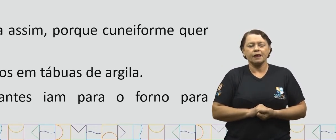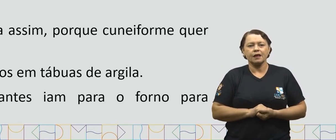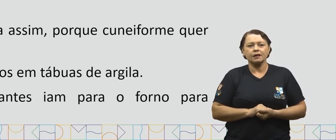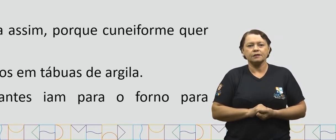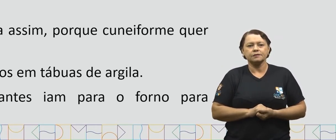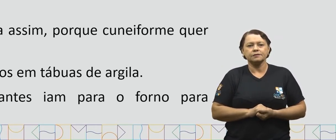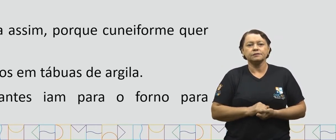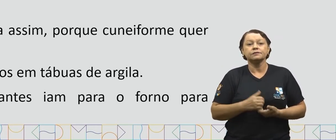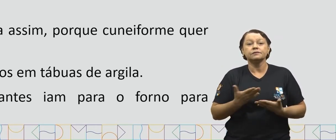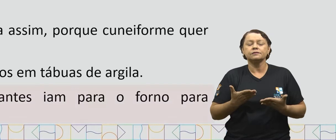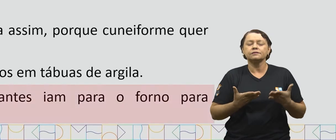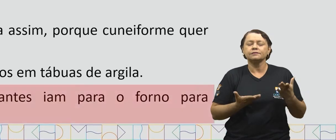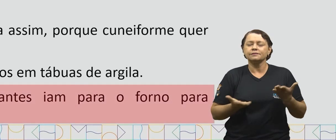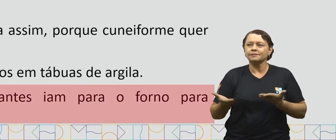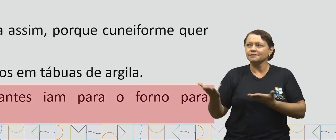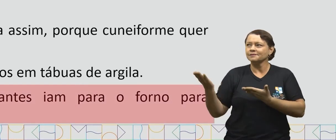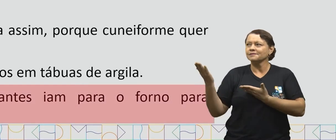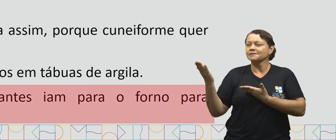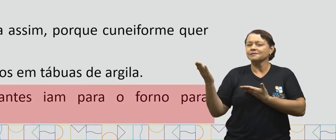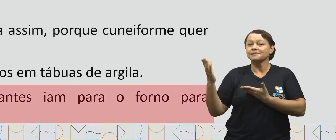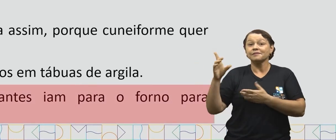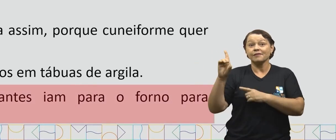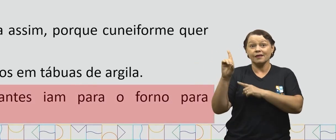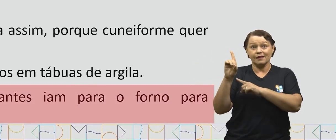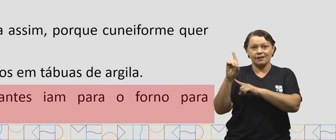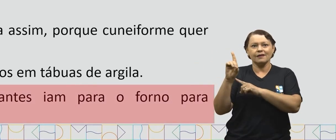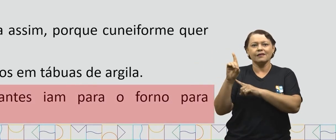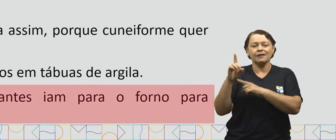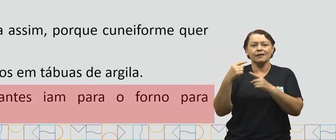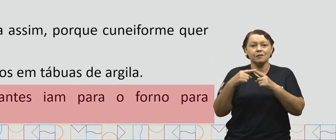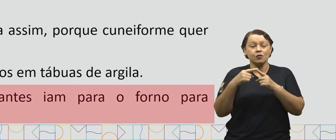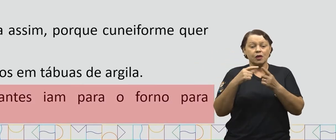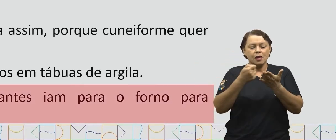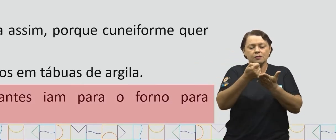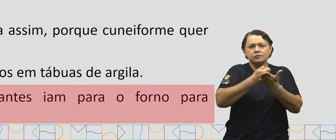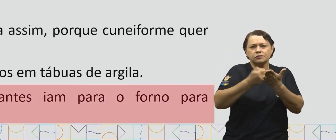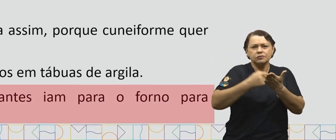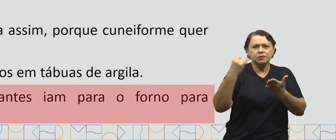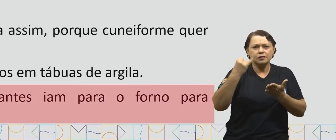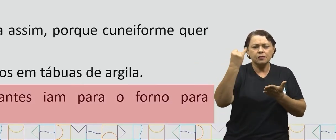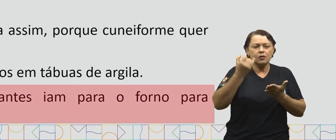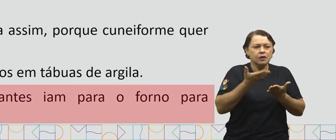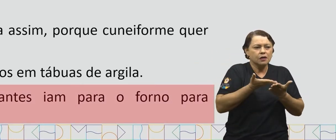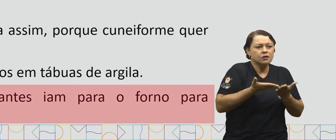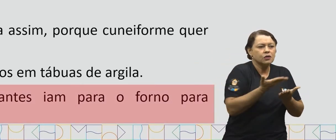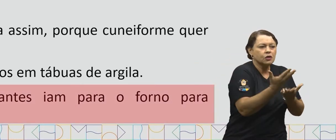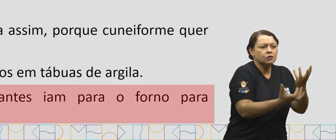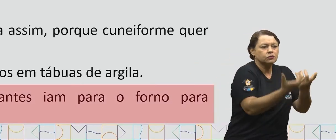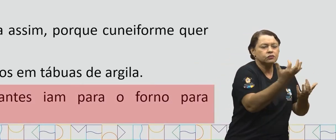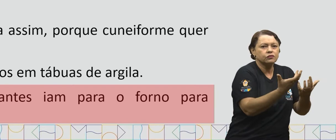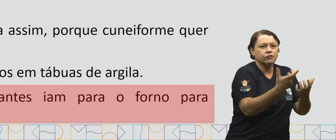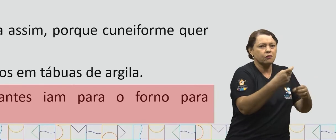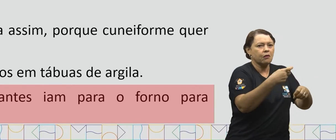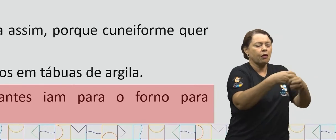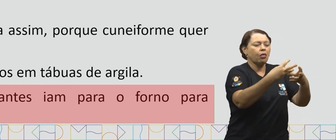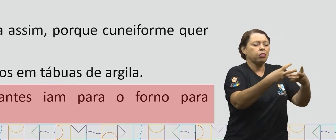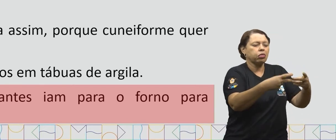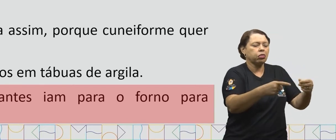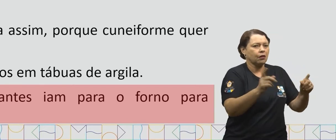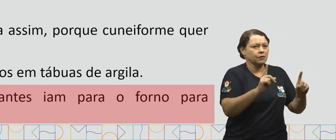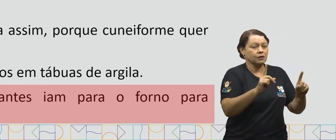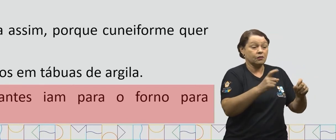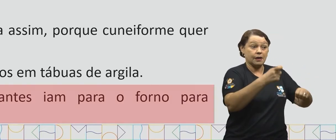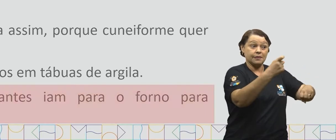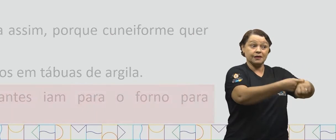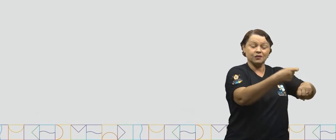certa é a letra D, porque os registros importantes iam para o forno para endurecer a argila e não